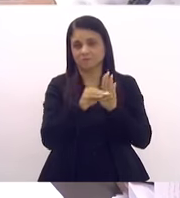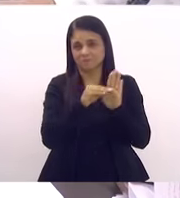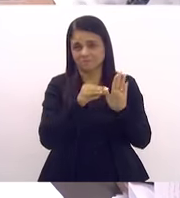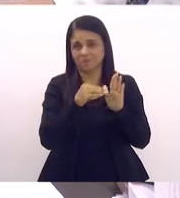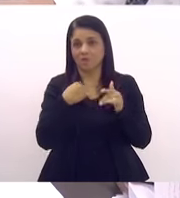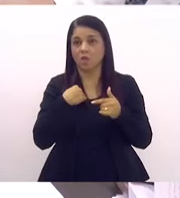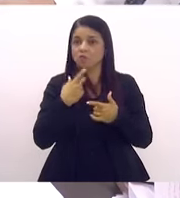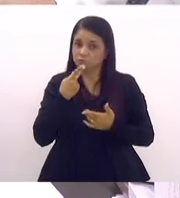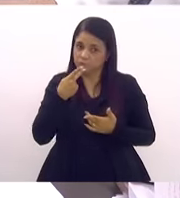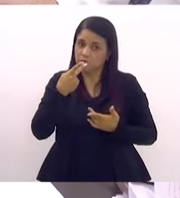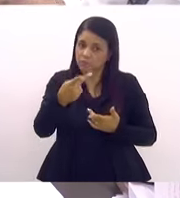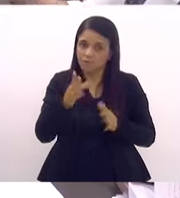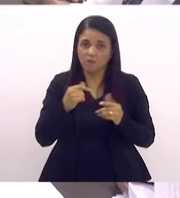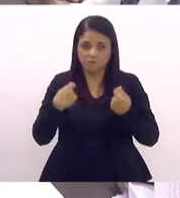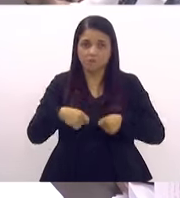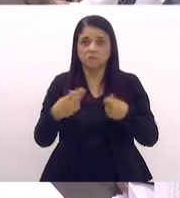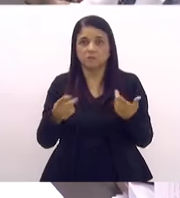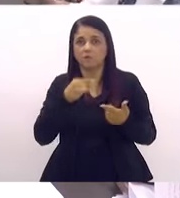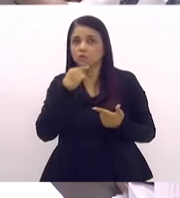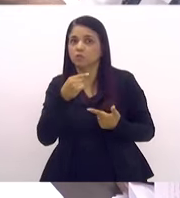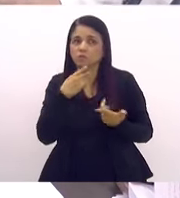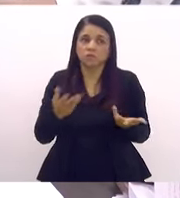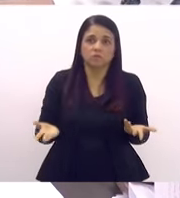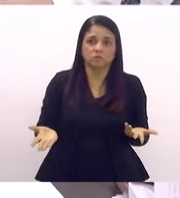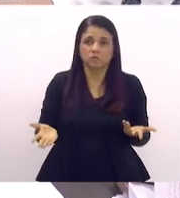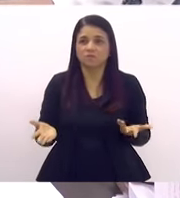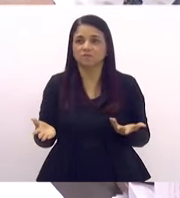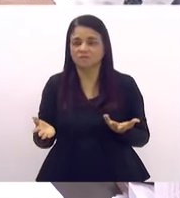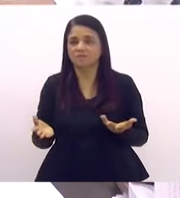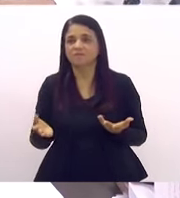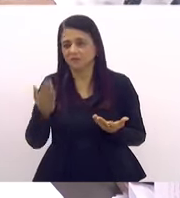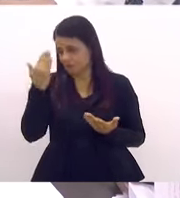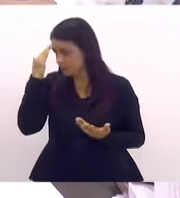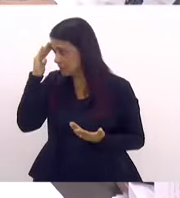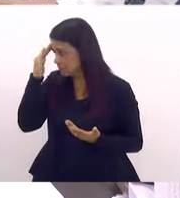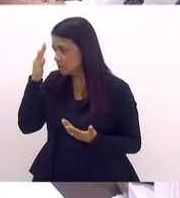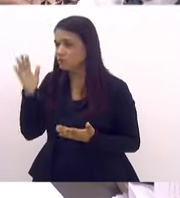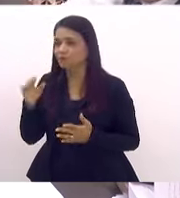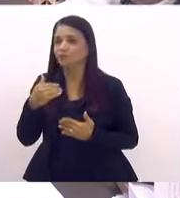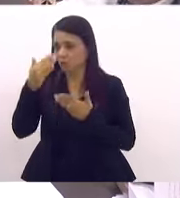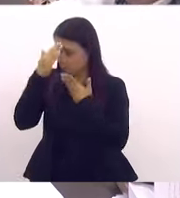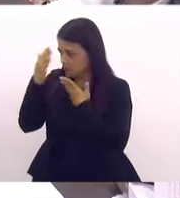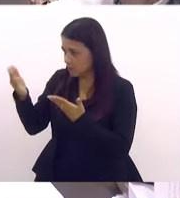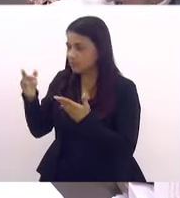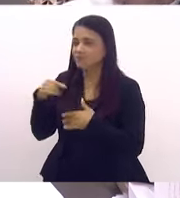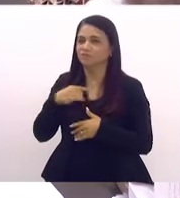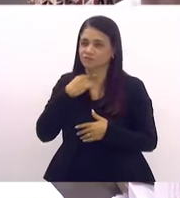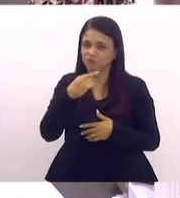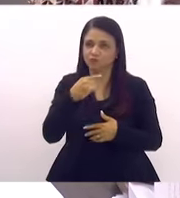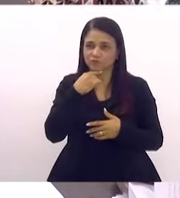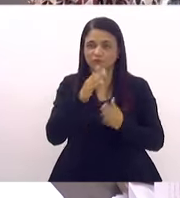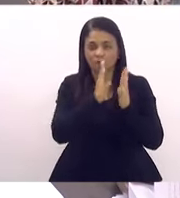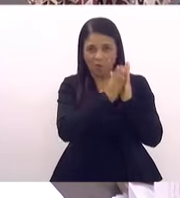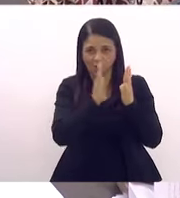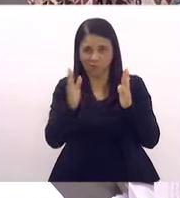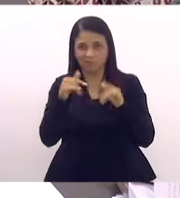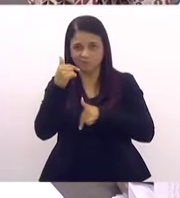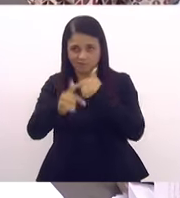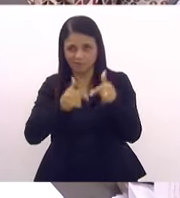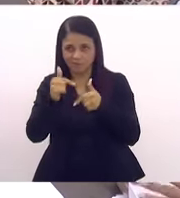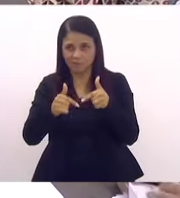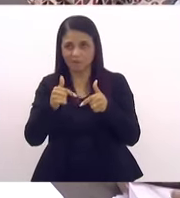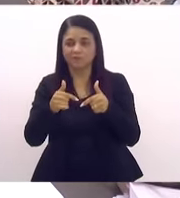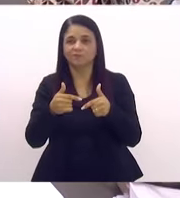tinha que levantar a dúvida. Mesmo proclamando o resultado. Já como, eu entendi. Como teve essa dúvida, vou chamar os trabalhos à ordem